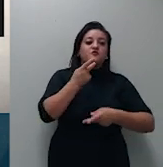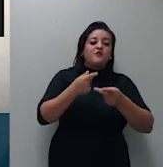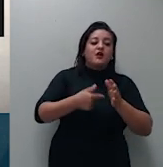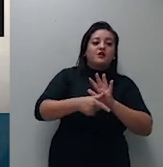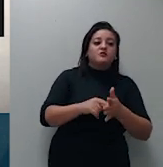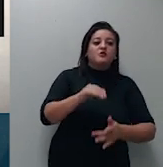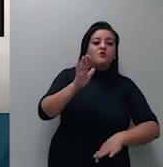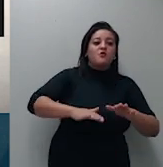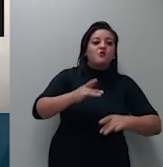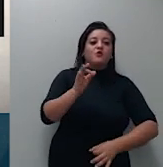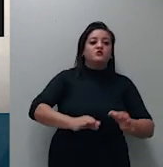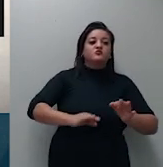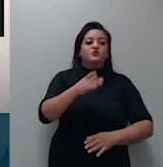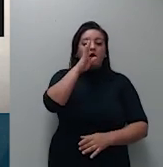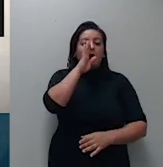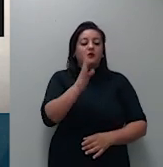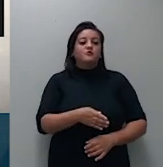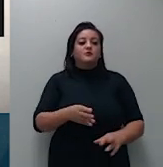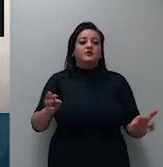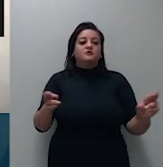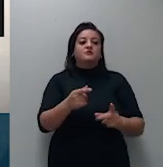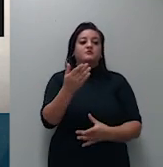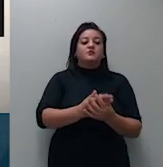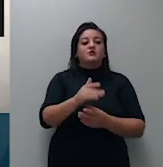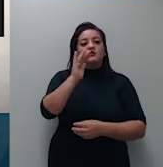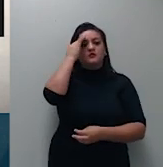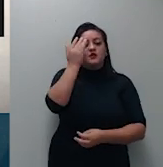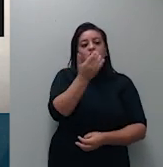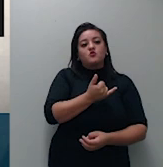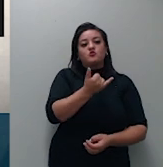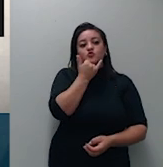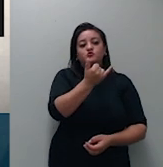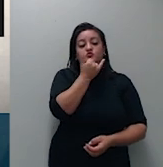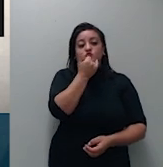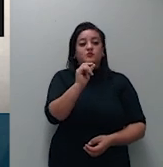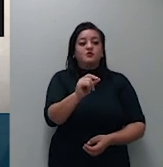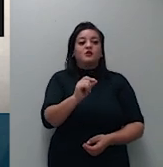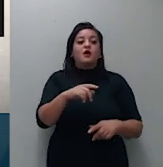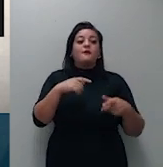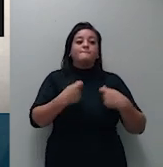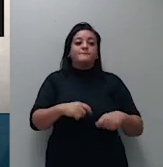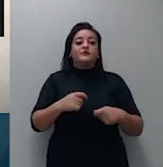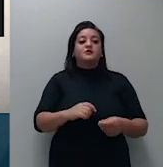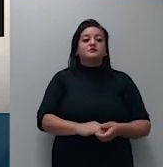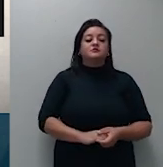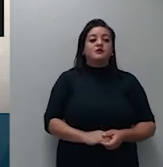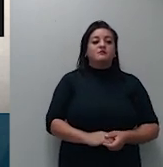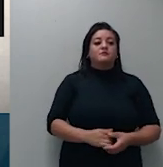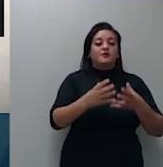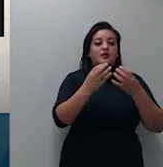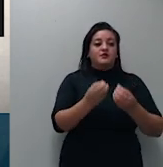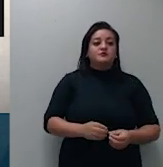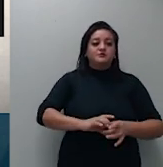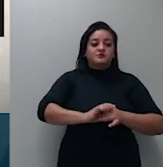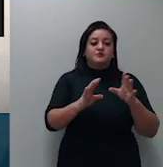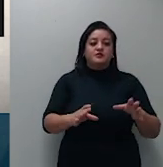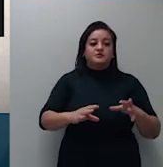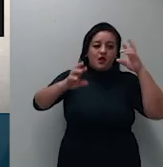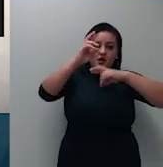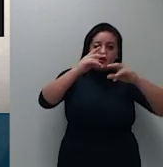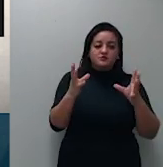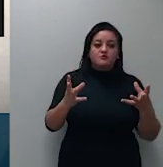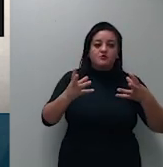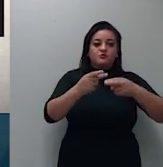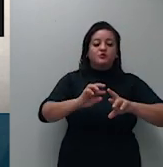antecipar portanto qualquer juízo de mérito sobre o caso entendo todas as veias necessária a medida permitir